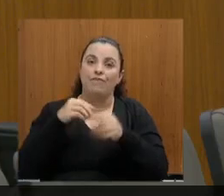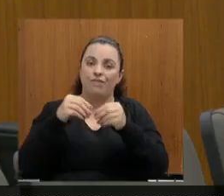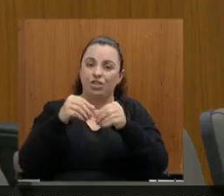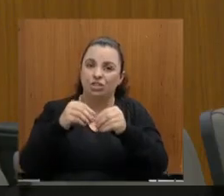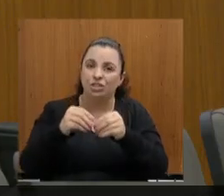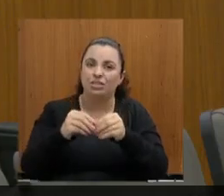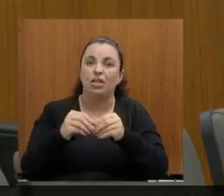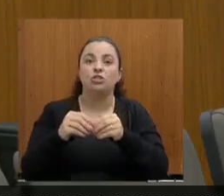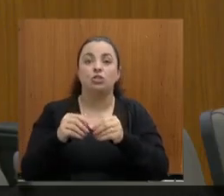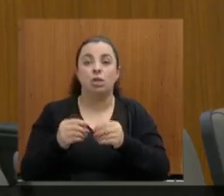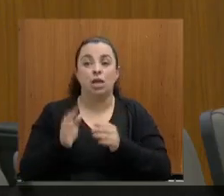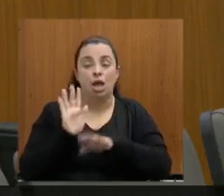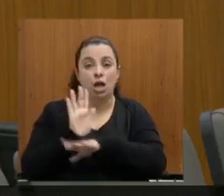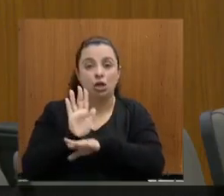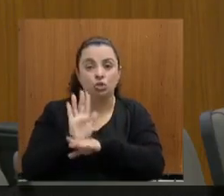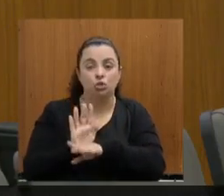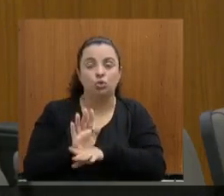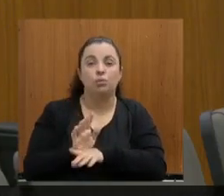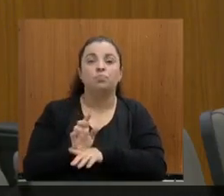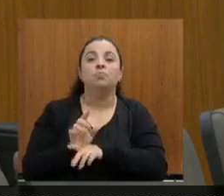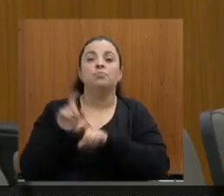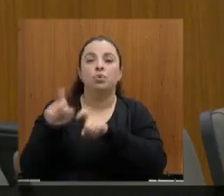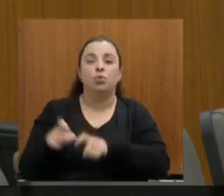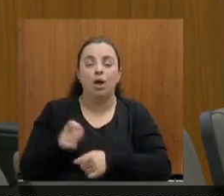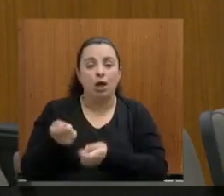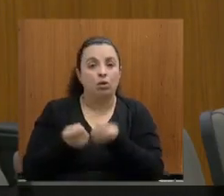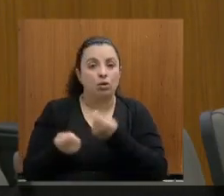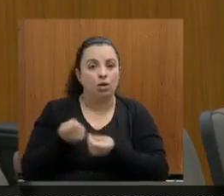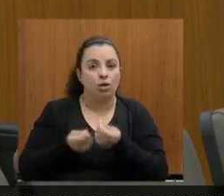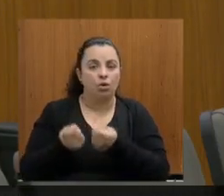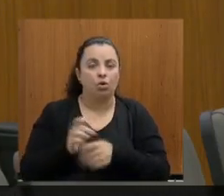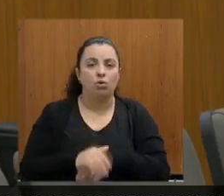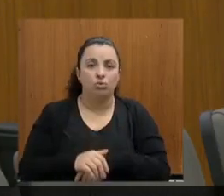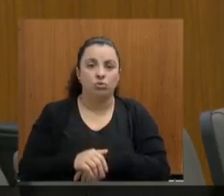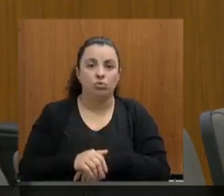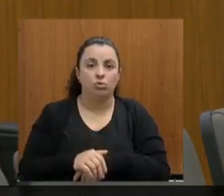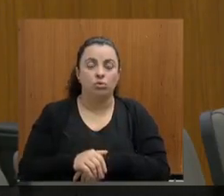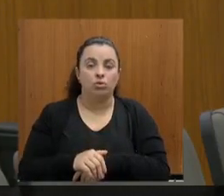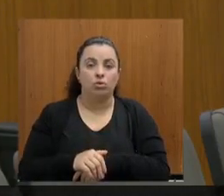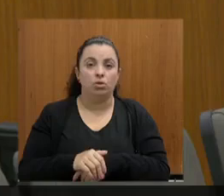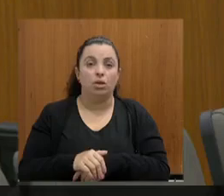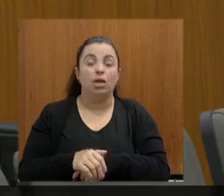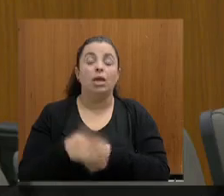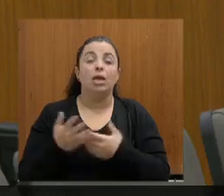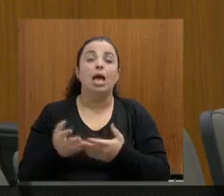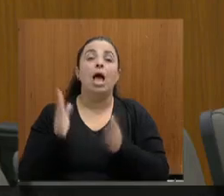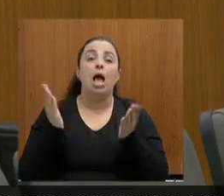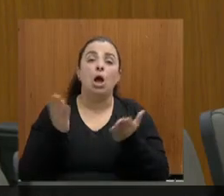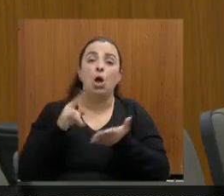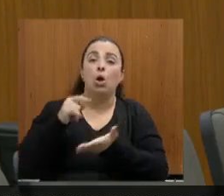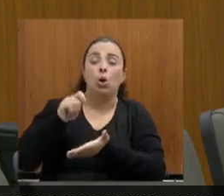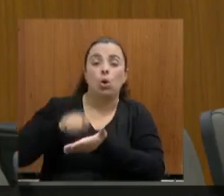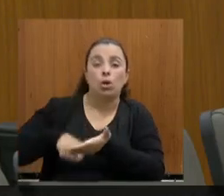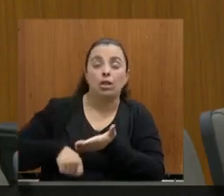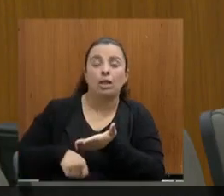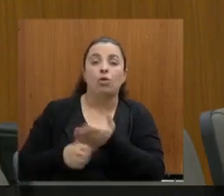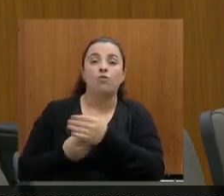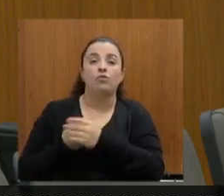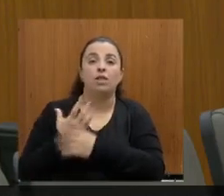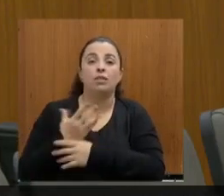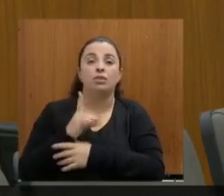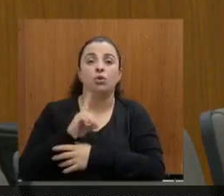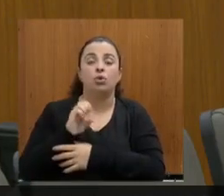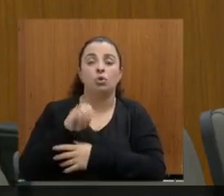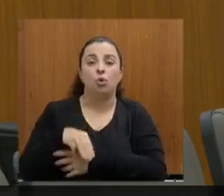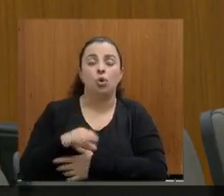é importante demais e agora o Porto do Açu contratou a fundação Dom Cabral da mesma maneira